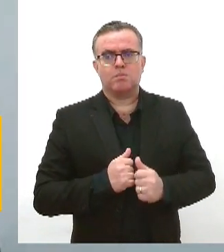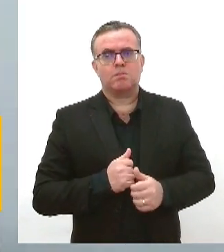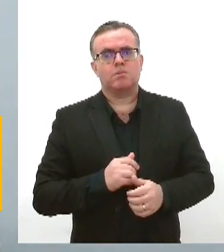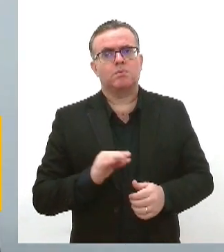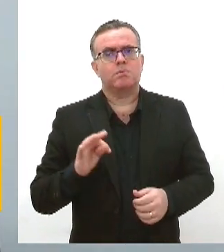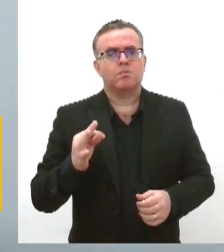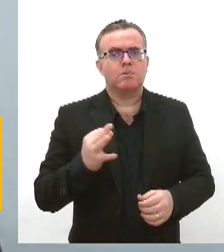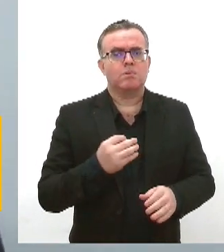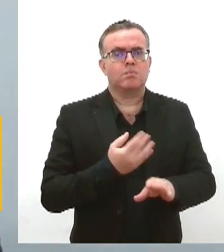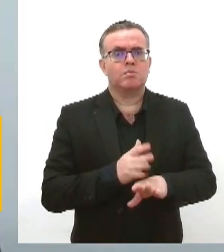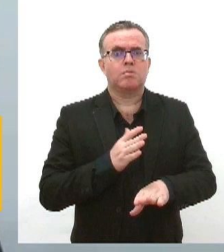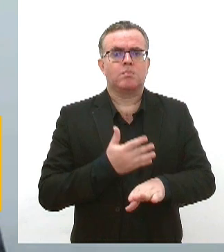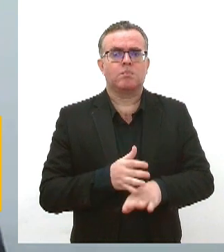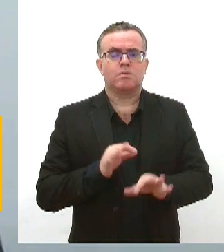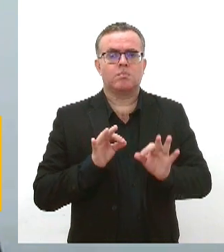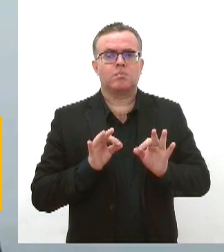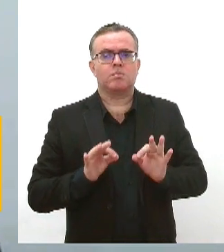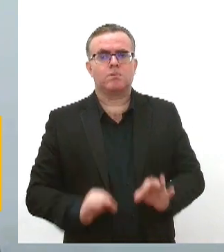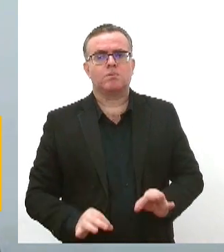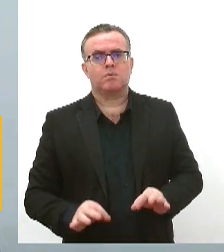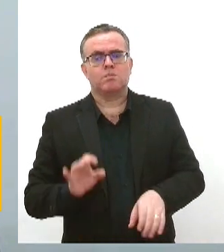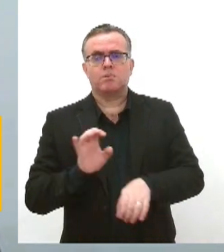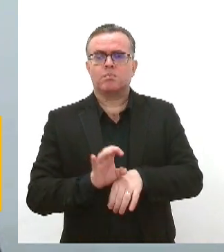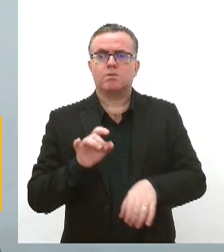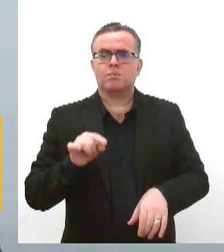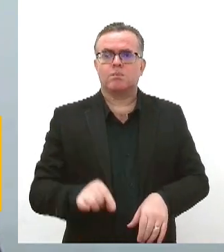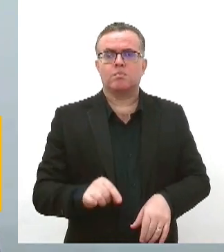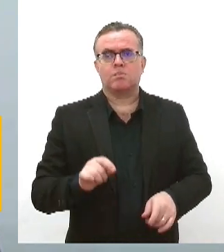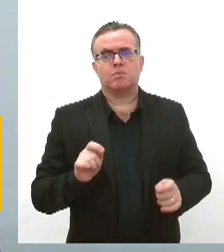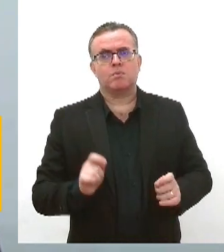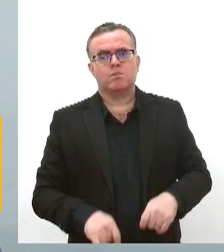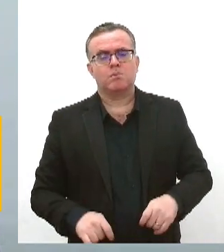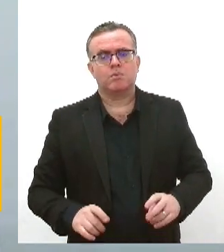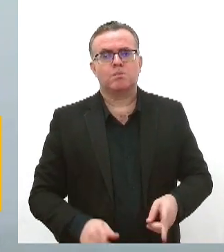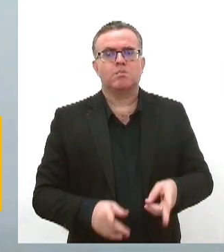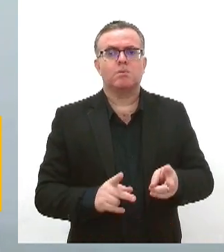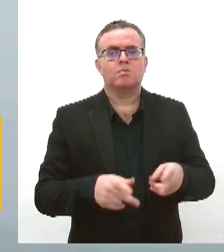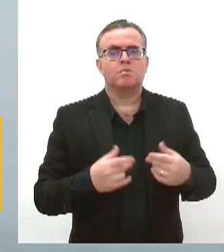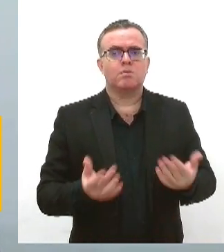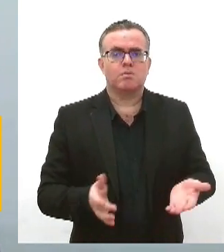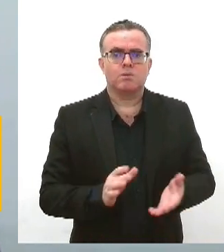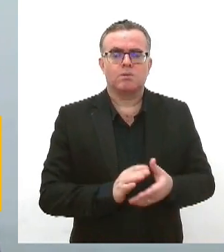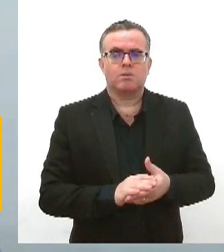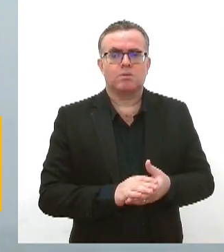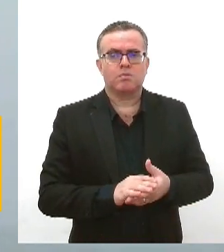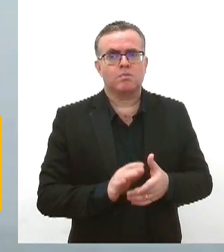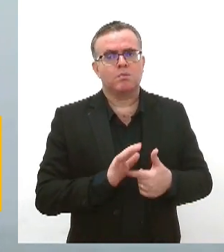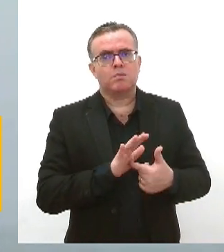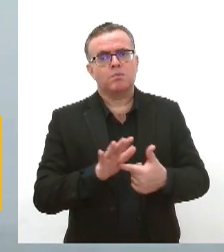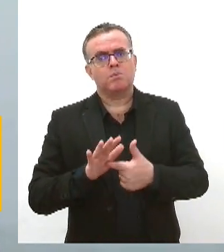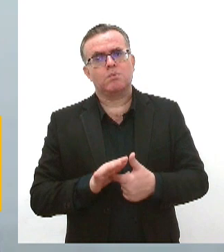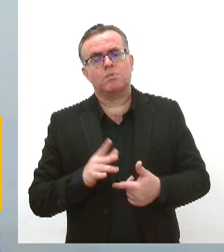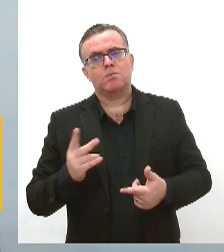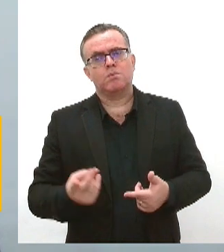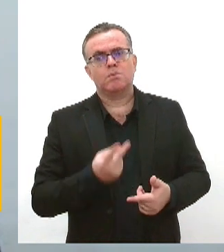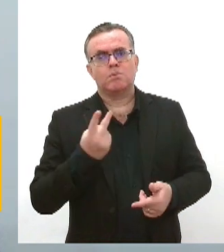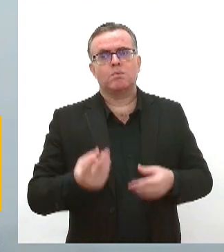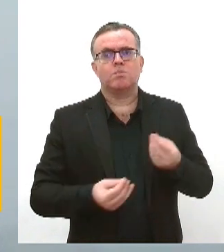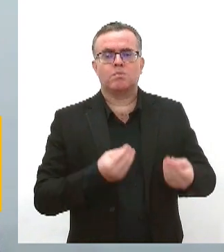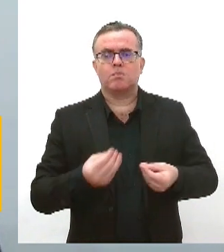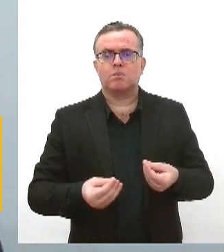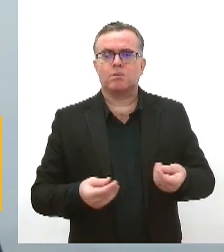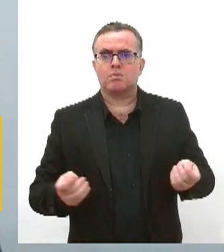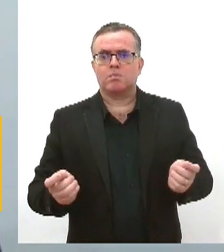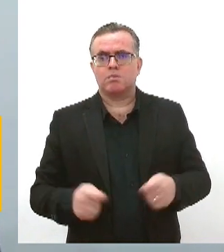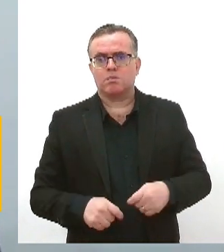em outros estados, e eventualmente leis que estão, que são exitosas e aplicadas em outros estados, e através